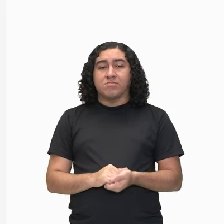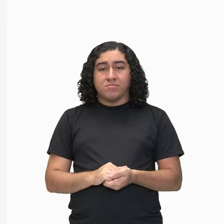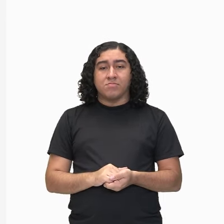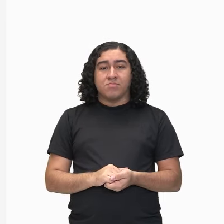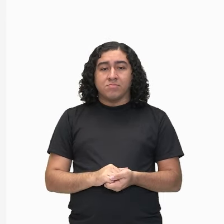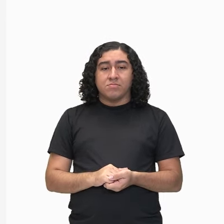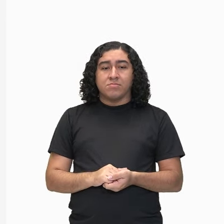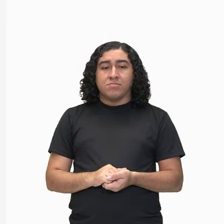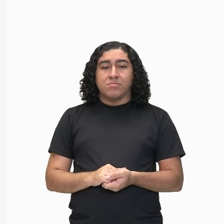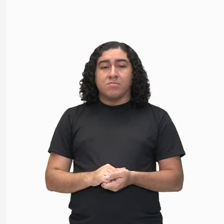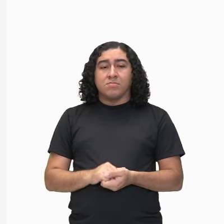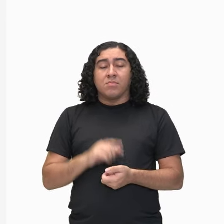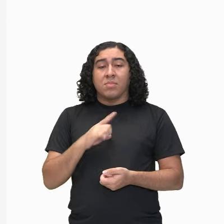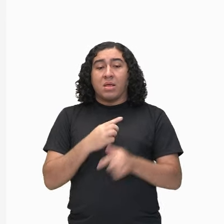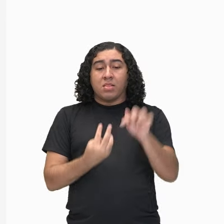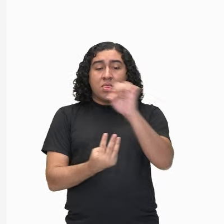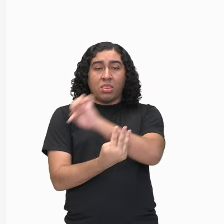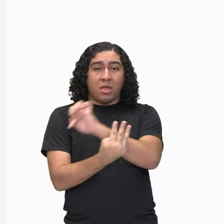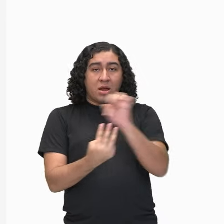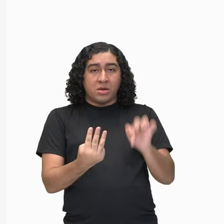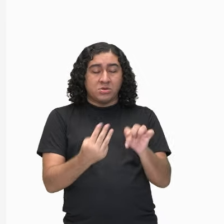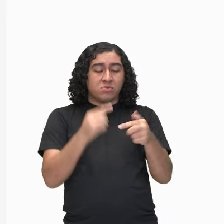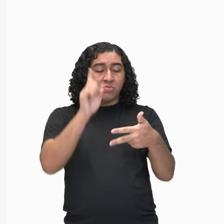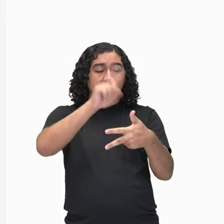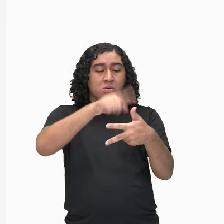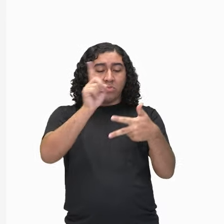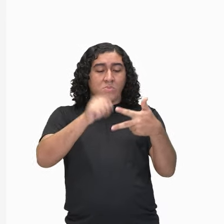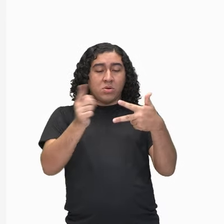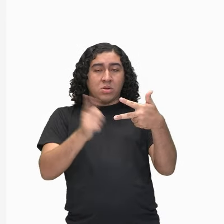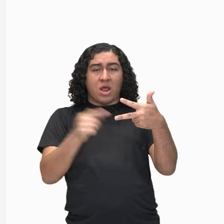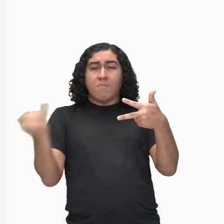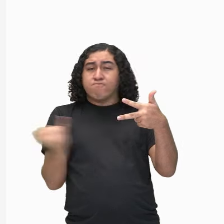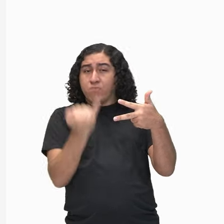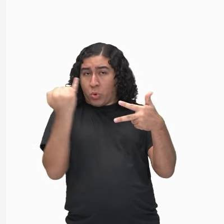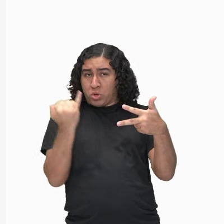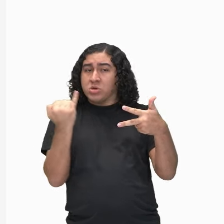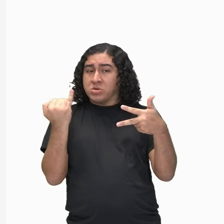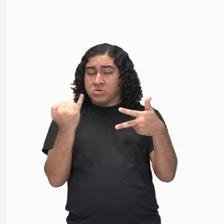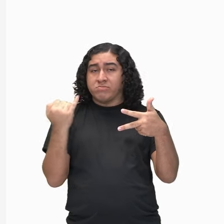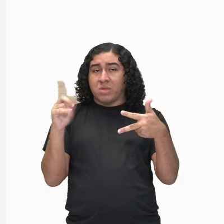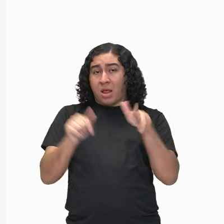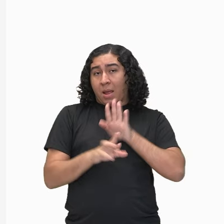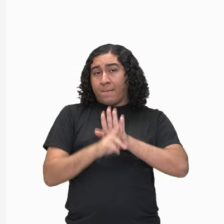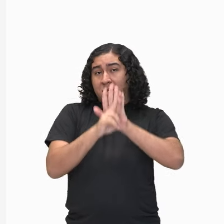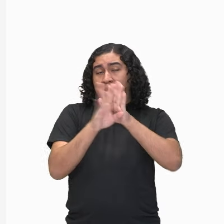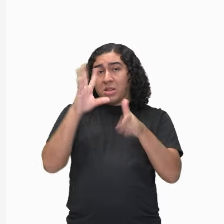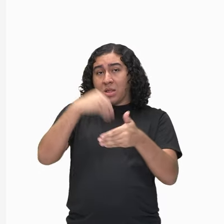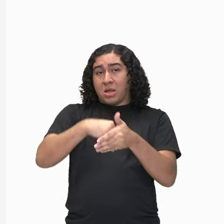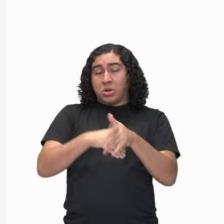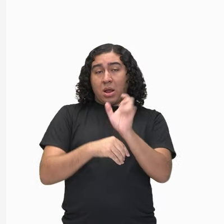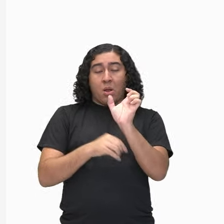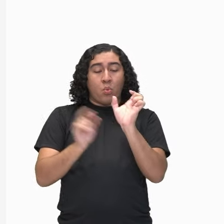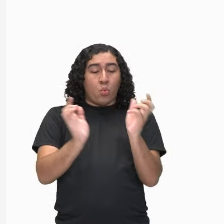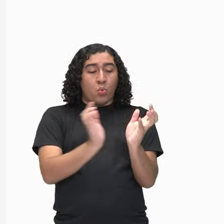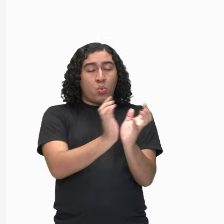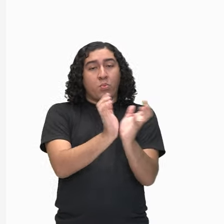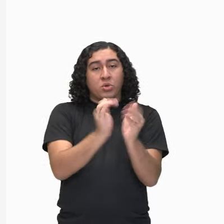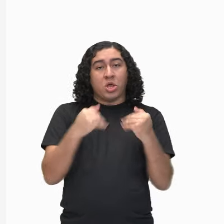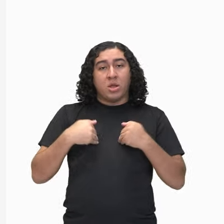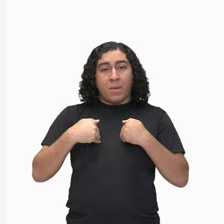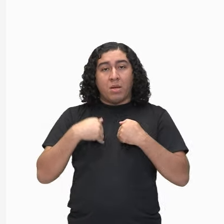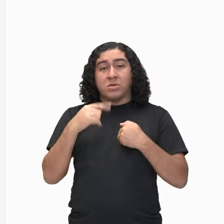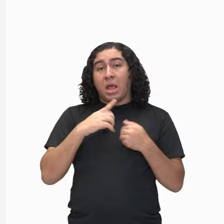3 classes importantes, dentre as 7 que são representadas dentro da taxonomia, com